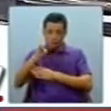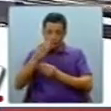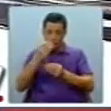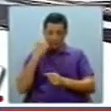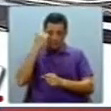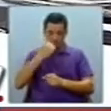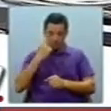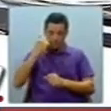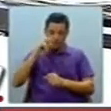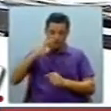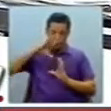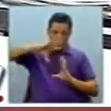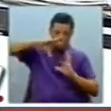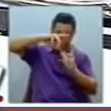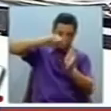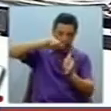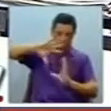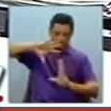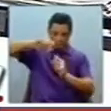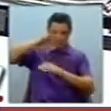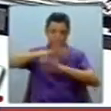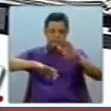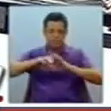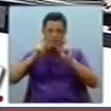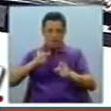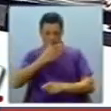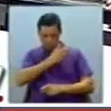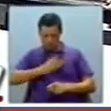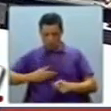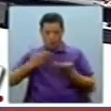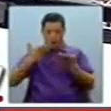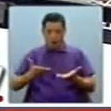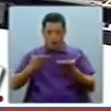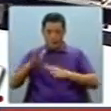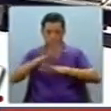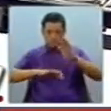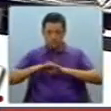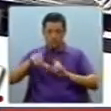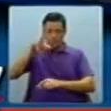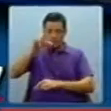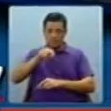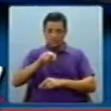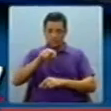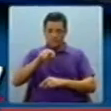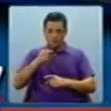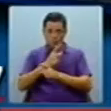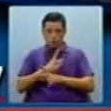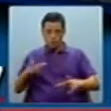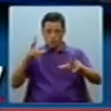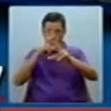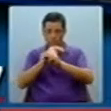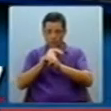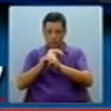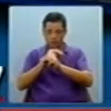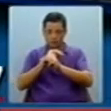a dois planetas do Sistema Solar. O que é que eles andaram a fazer no passado, eventualmente, e o que é que estão a fazer neste momento, e também novidades sobre Caronte,